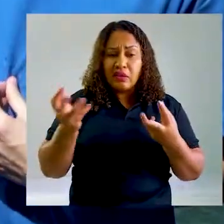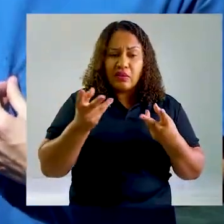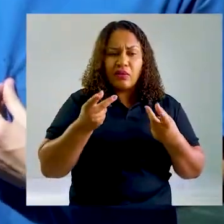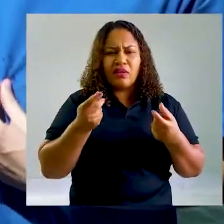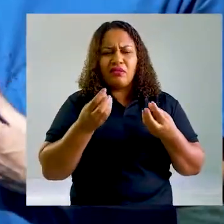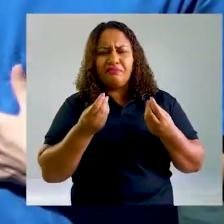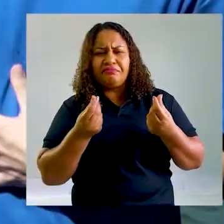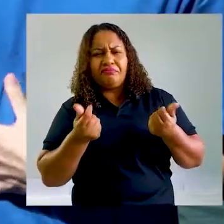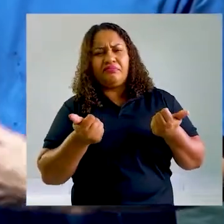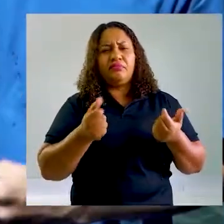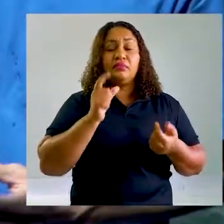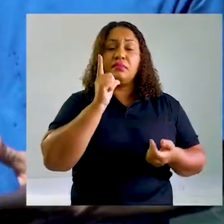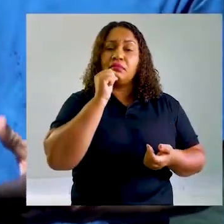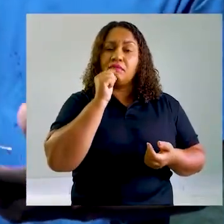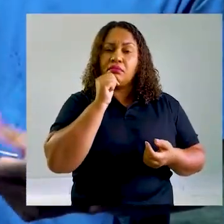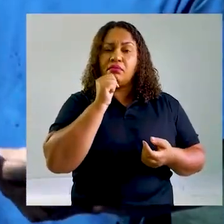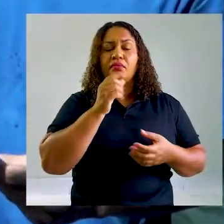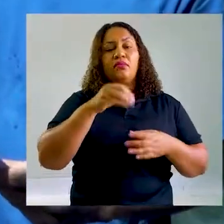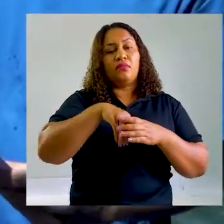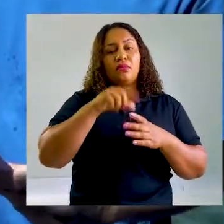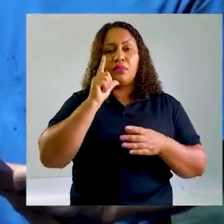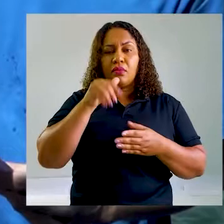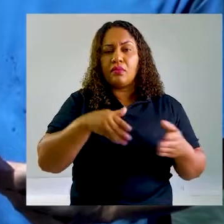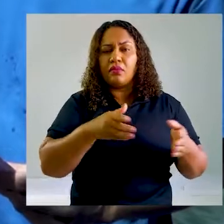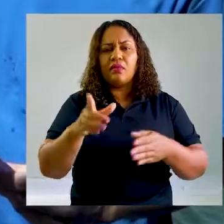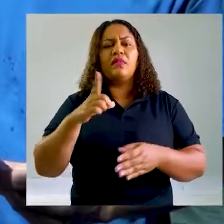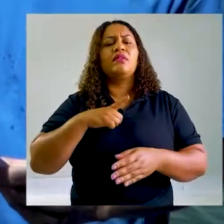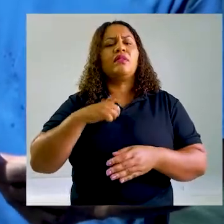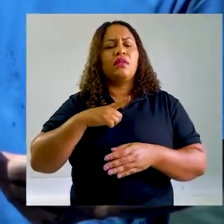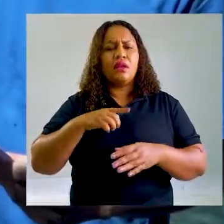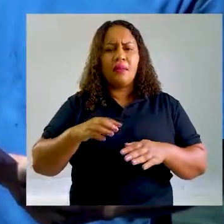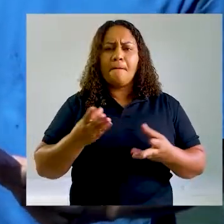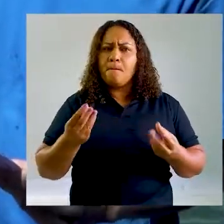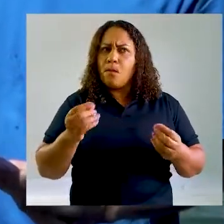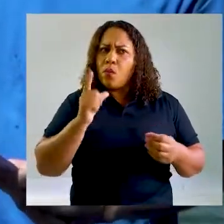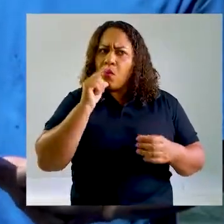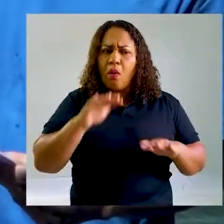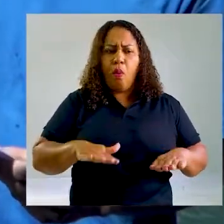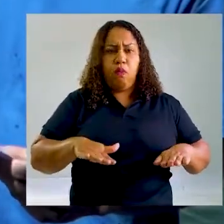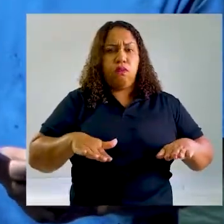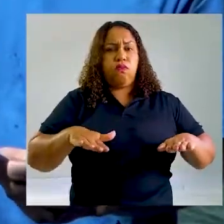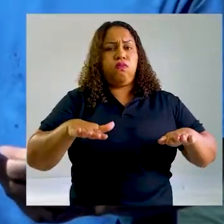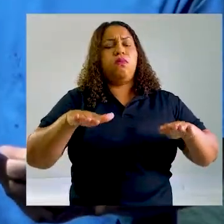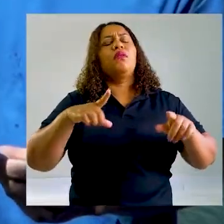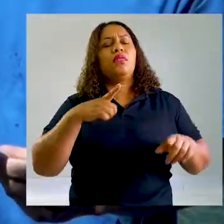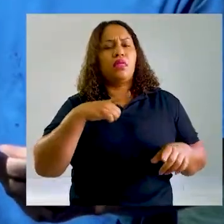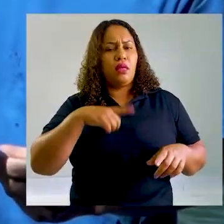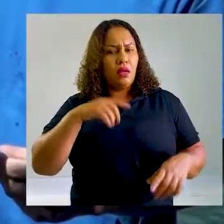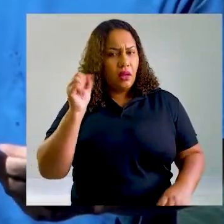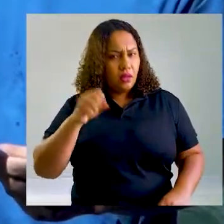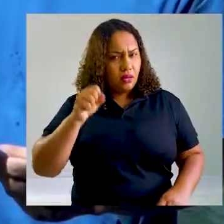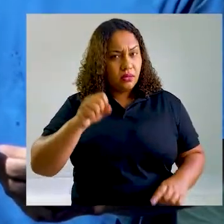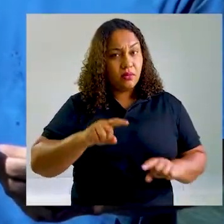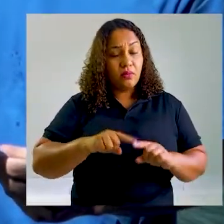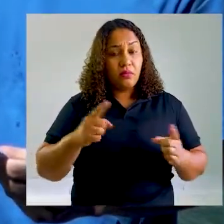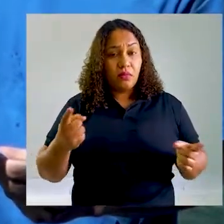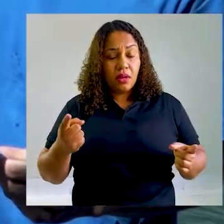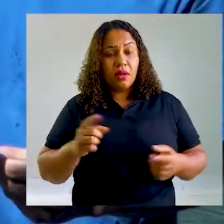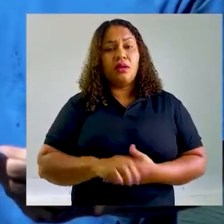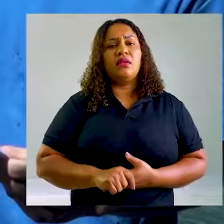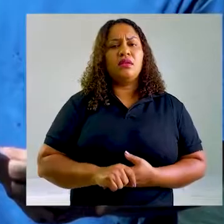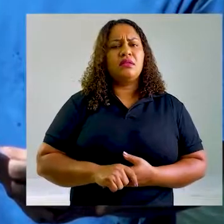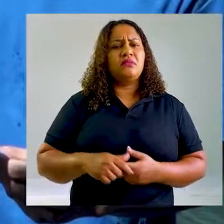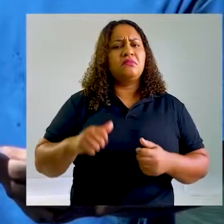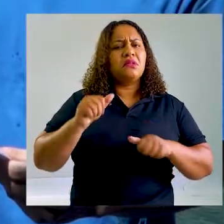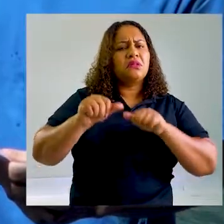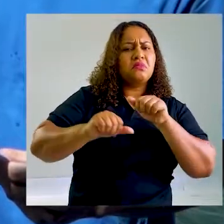qualidade da água do rio. Como eu falei, o rio Tocantins ainda tem um volume de água muito grande, ainda tem um suporte muito grande para assimilar